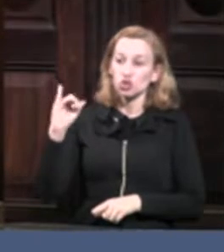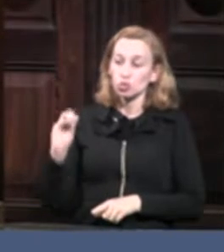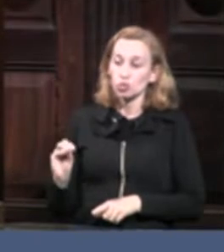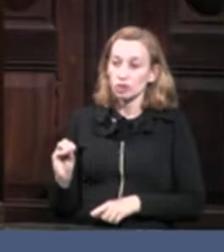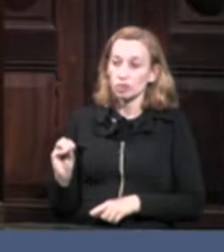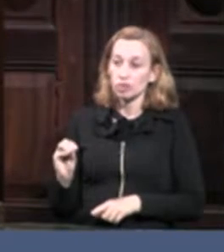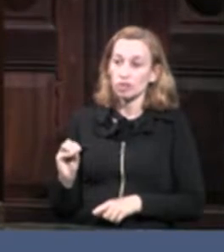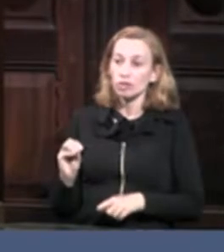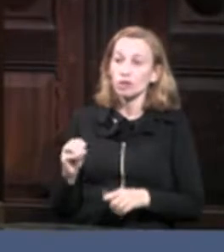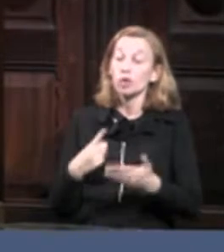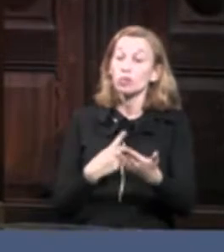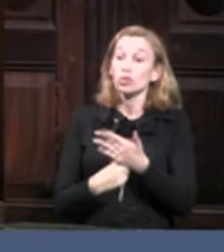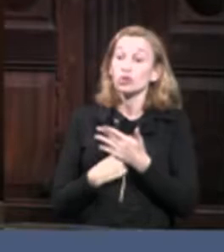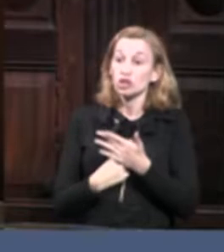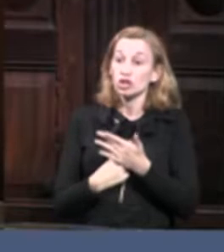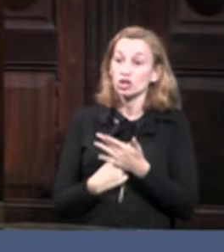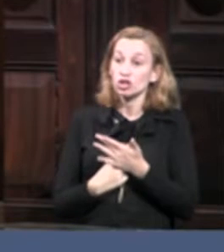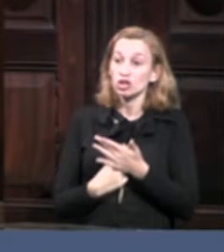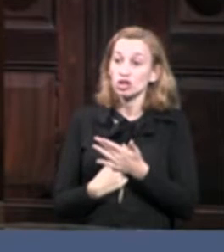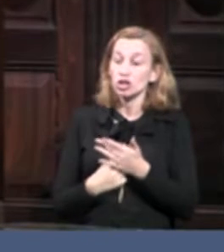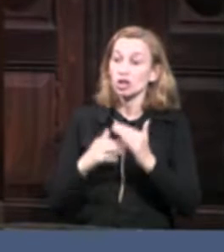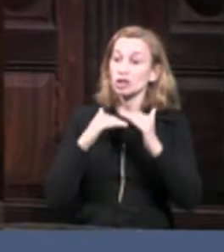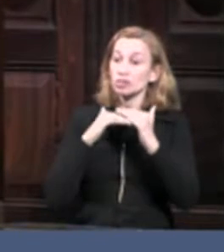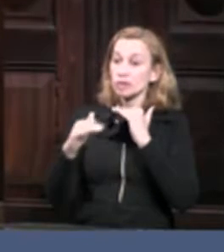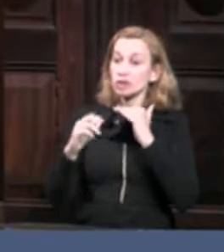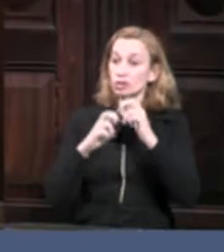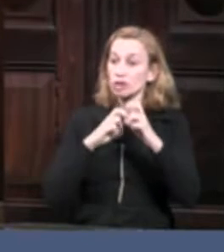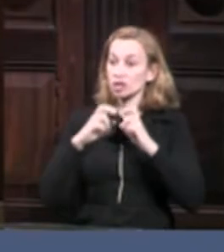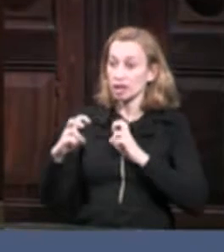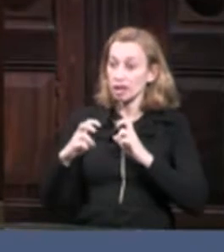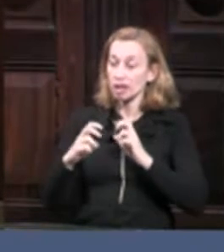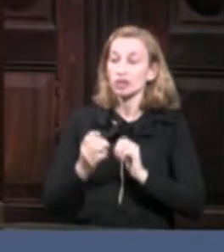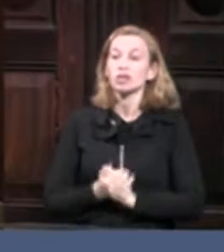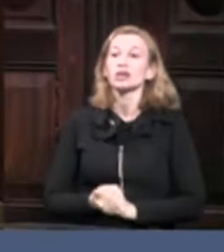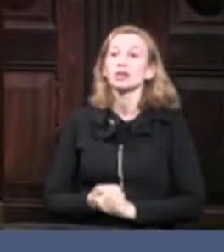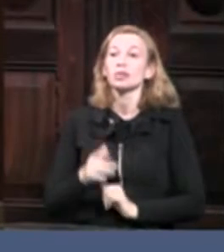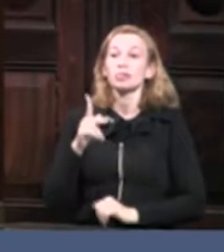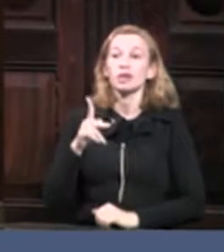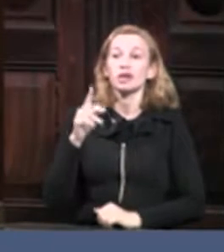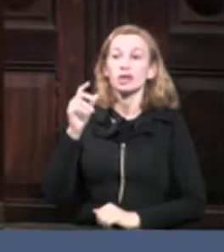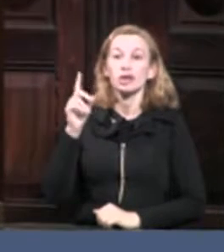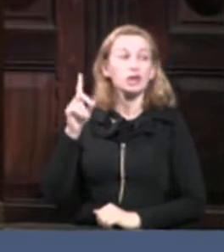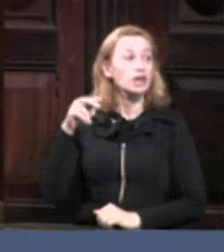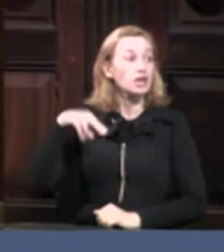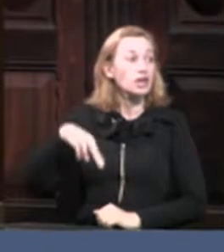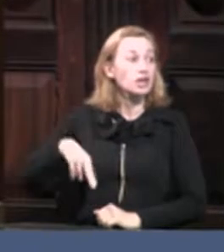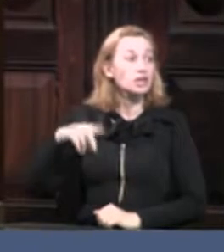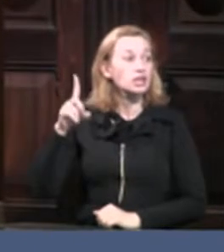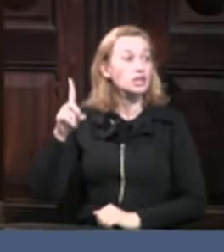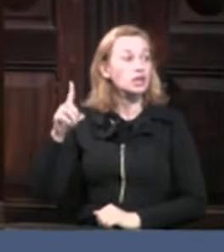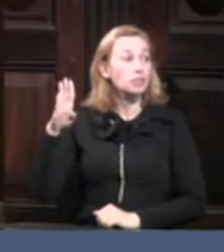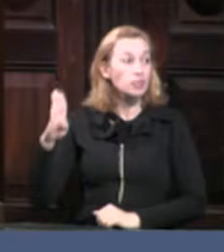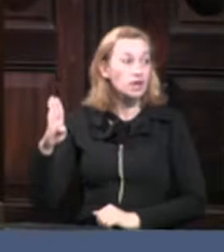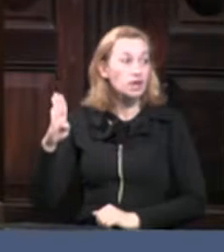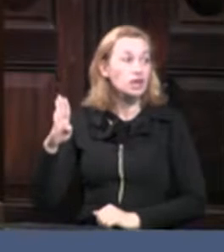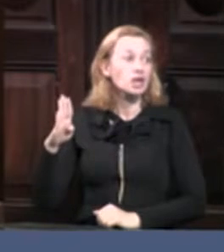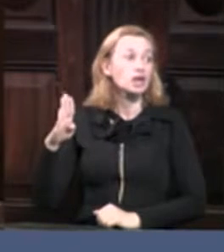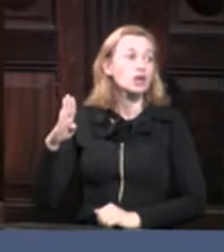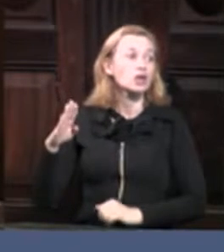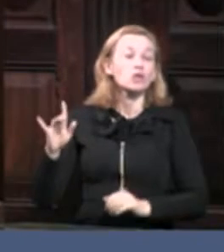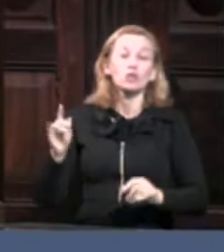diante do governo do Estado. O PMDB nunca vê conflito de interesse nesses casos, mas a população sofre com